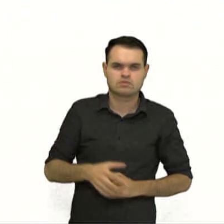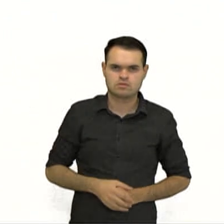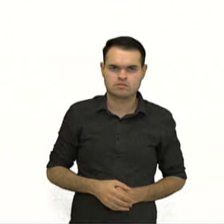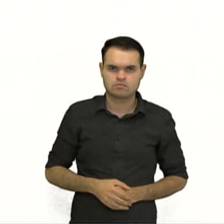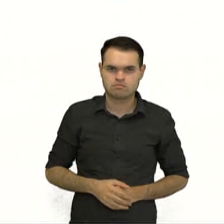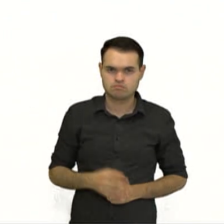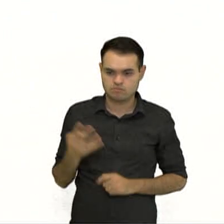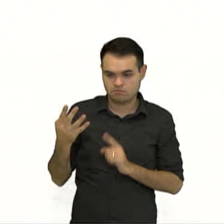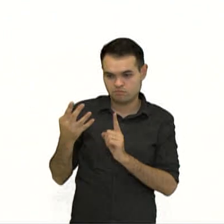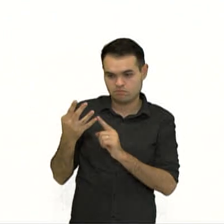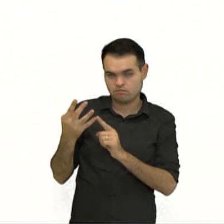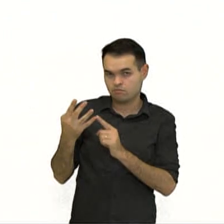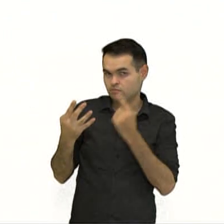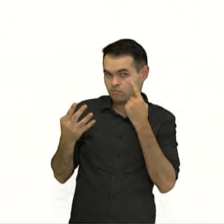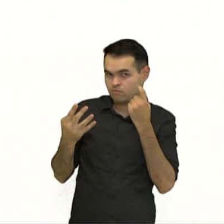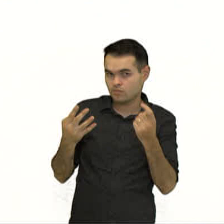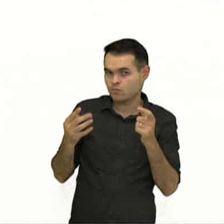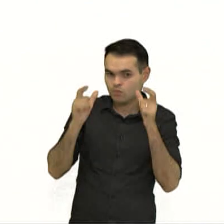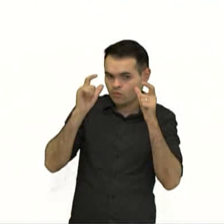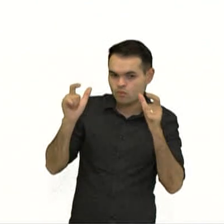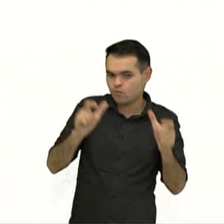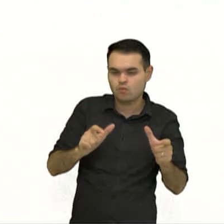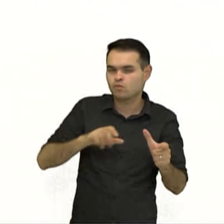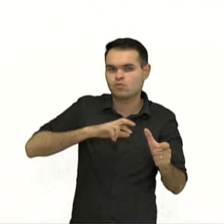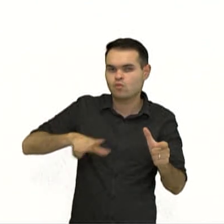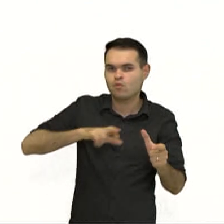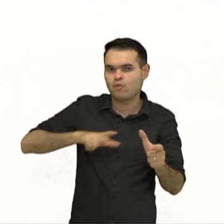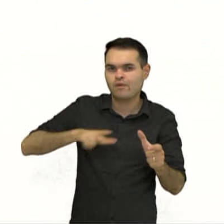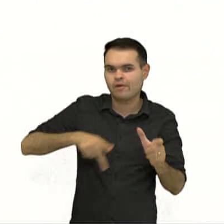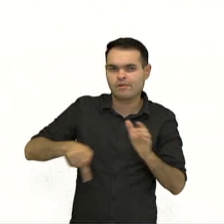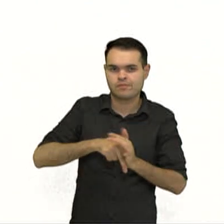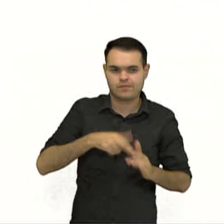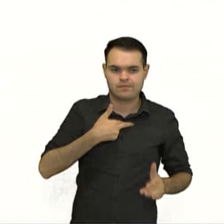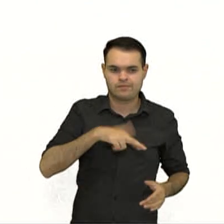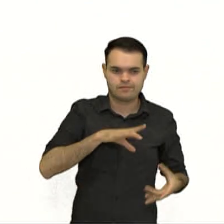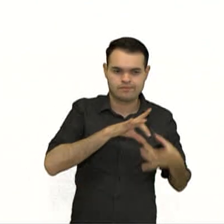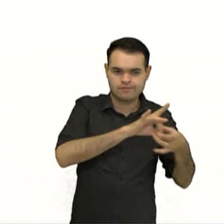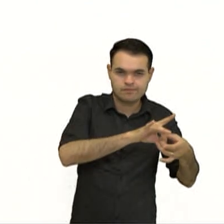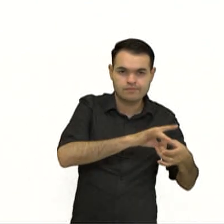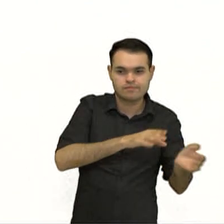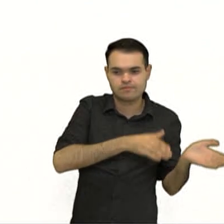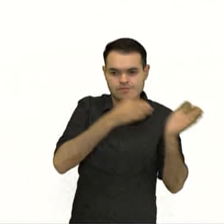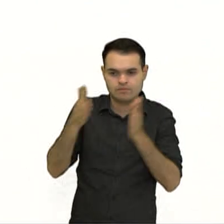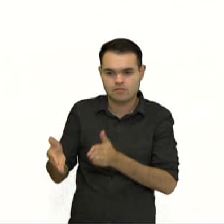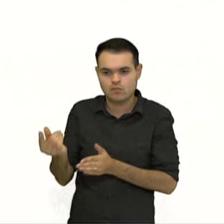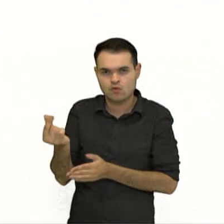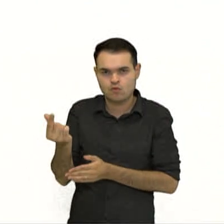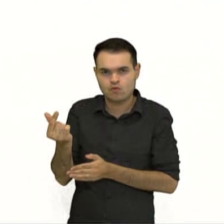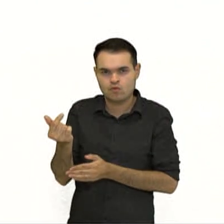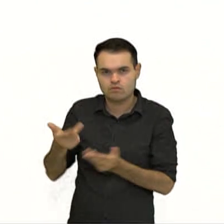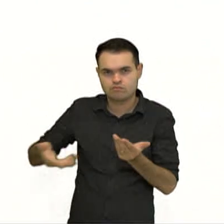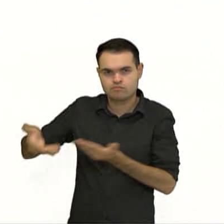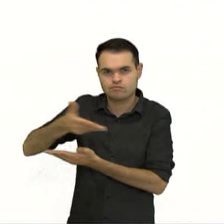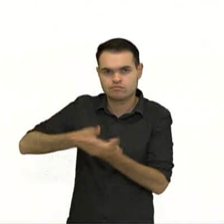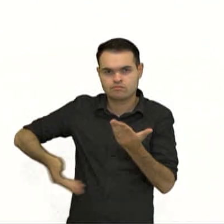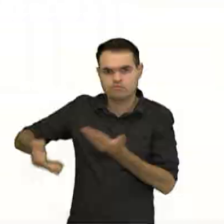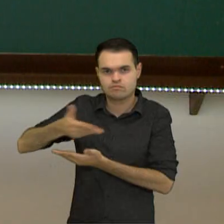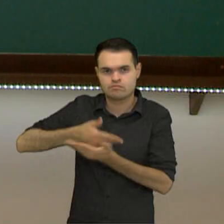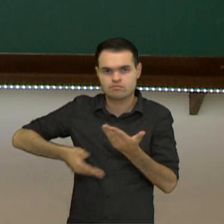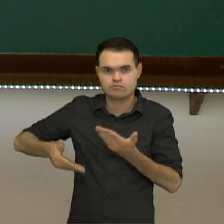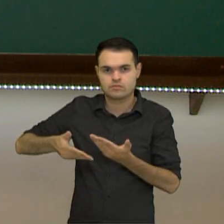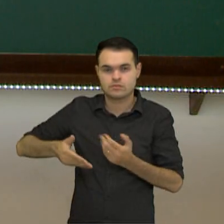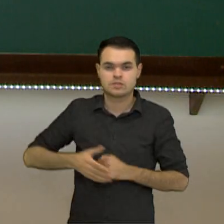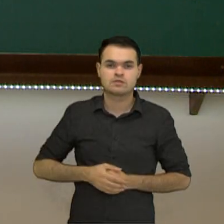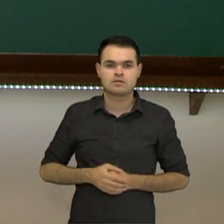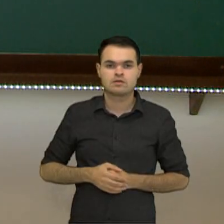dessa Quarta Cruzada, ele não é somente um interesse religioso, ele é também um interesse comercial, né? Os comerciantes